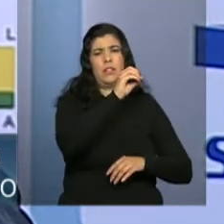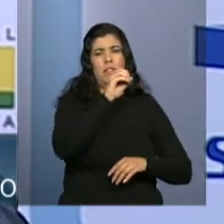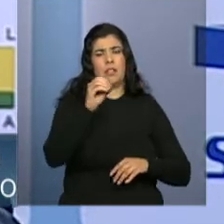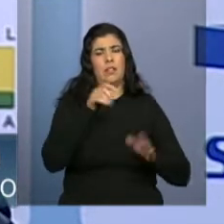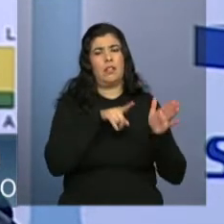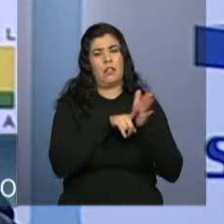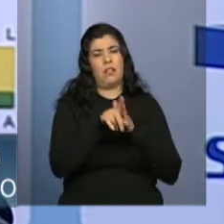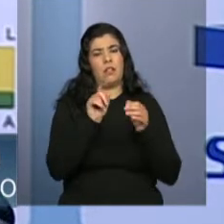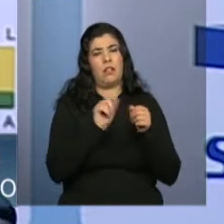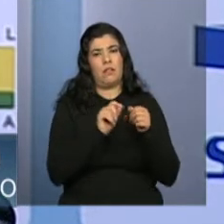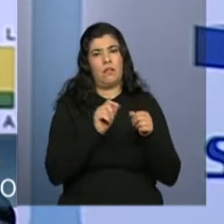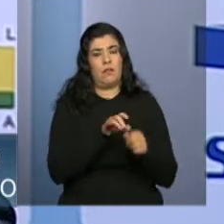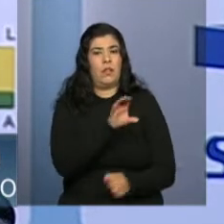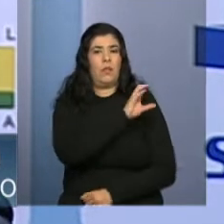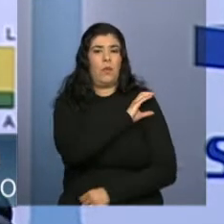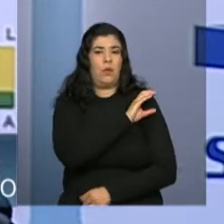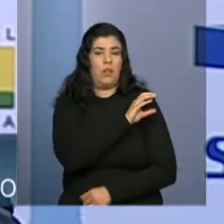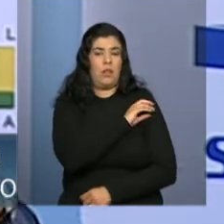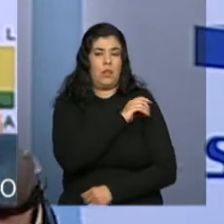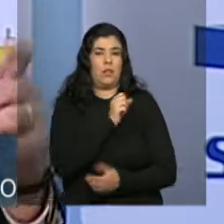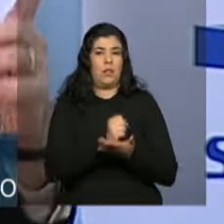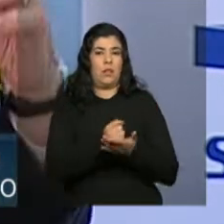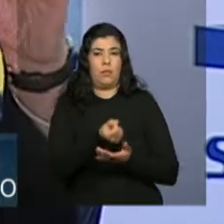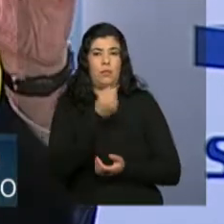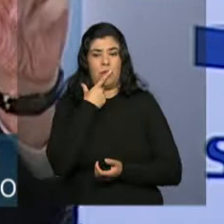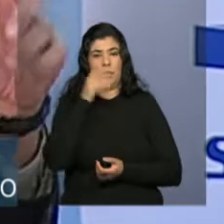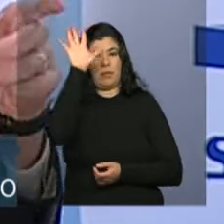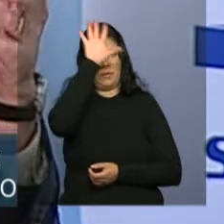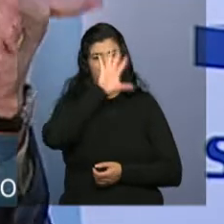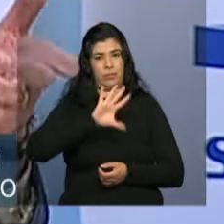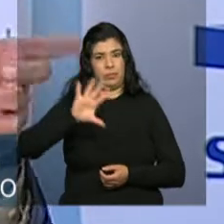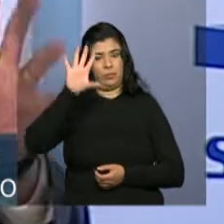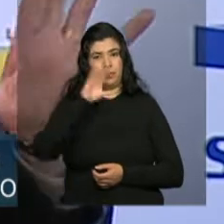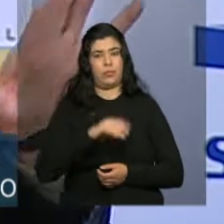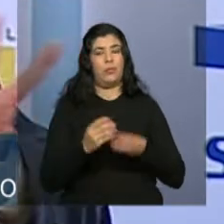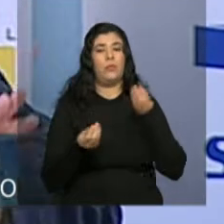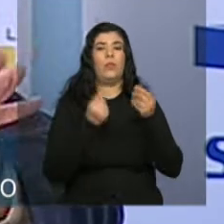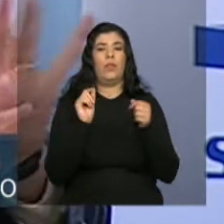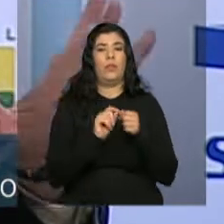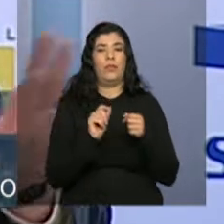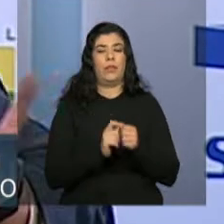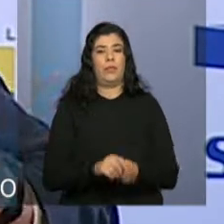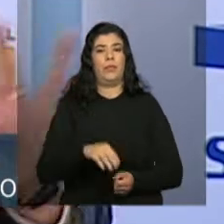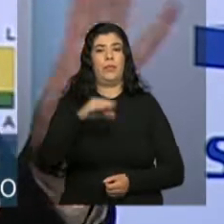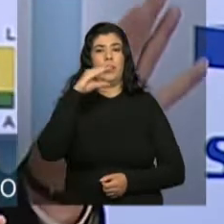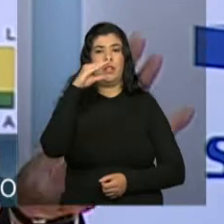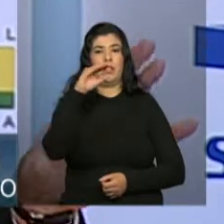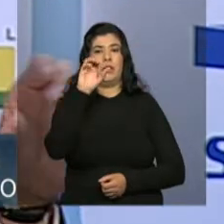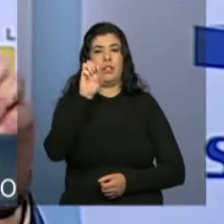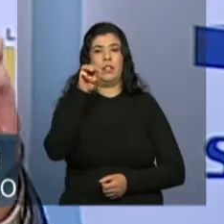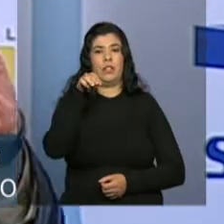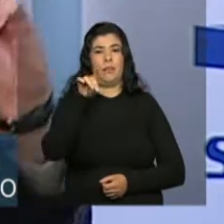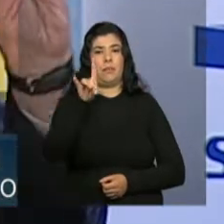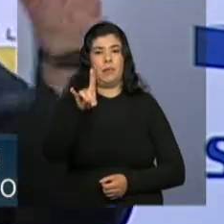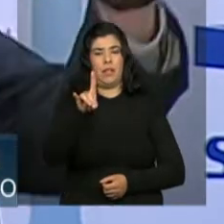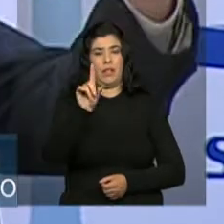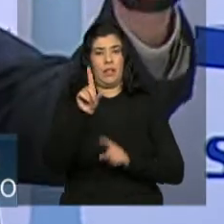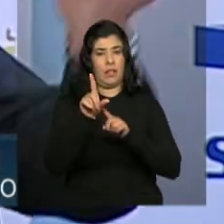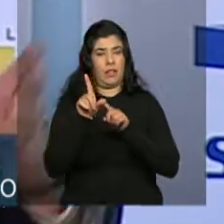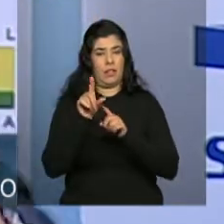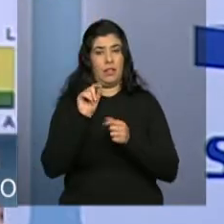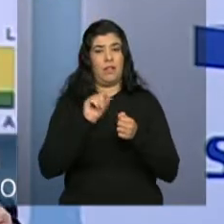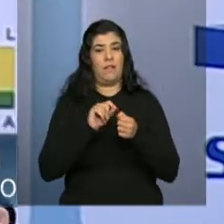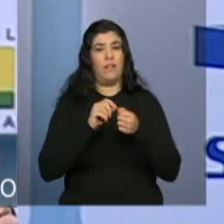análise sendo feita lá pela coordenação de medicamento da vida bom o que que essa é defesa aí a parte de Registro é tua vida mas a Fe